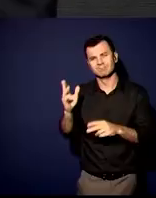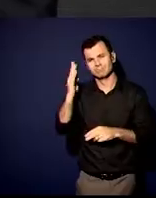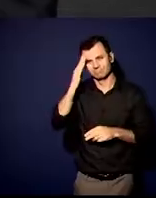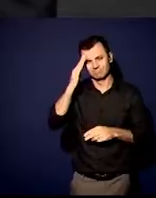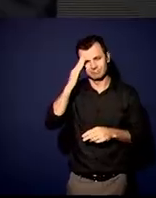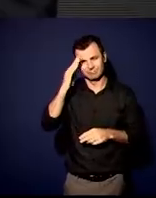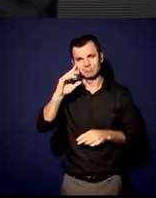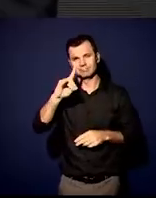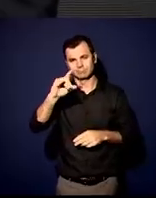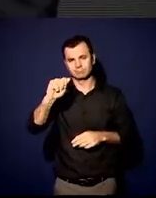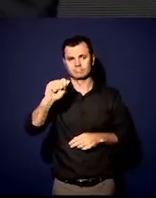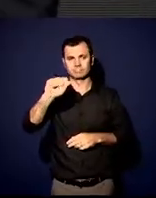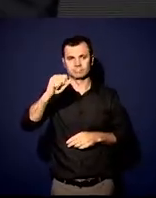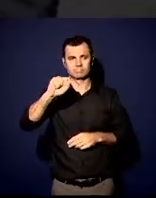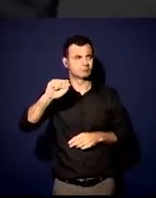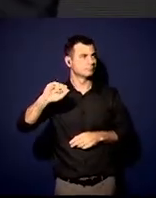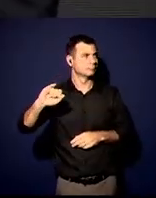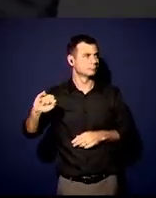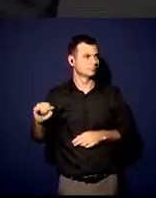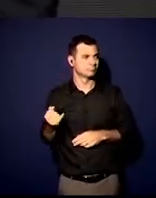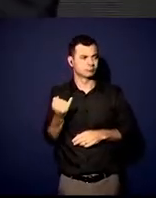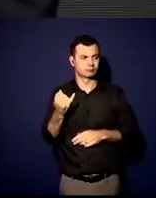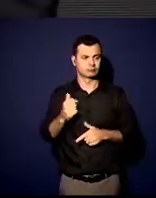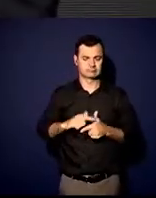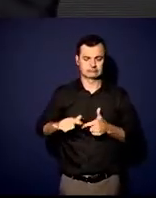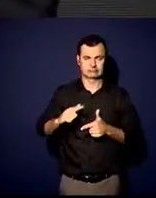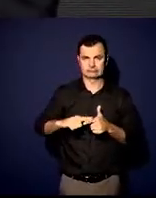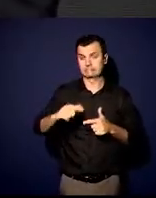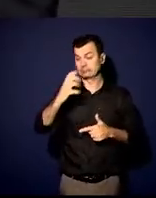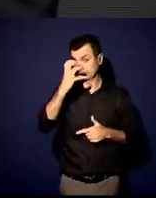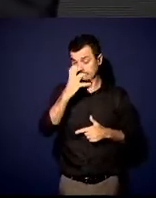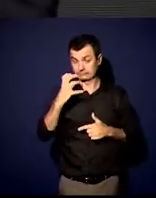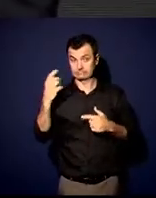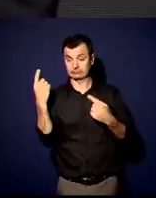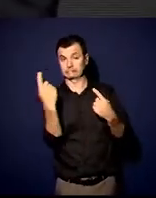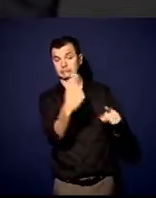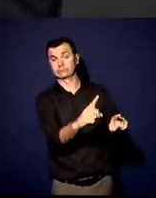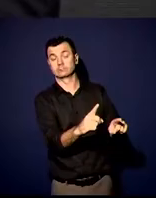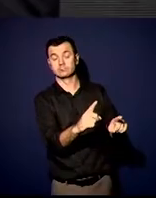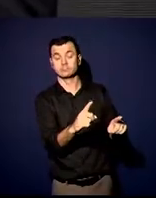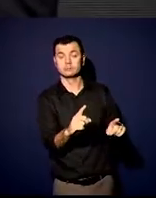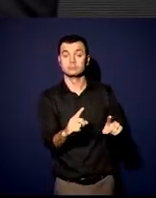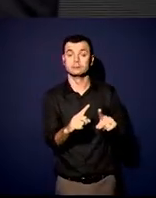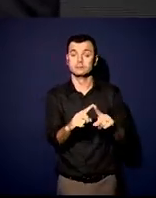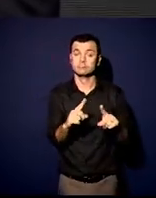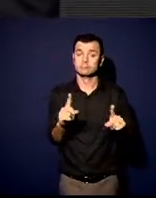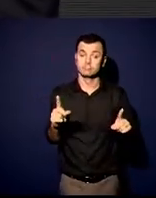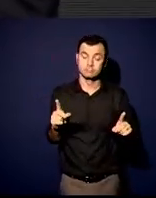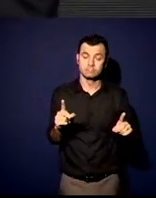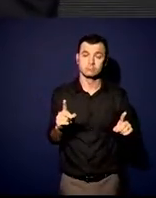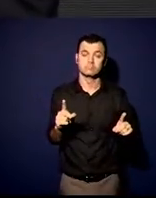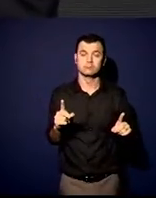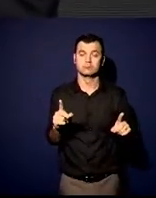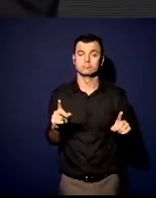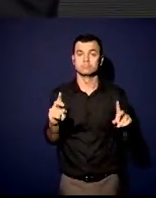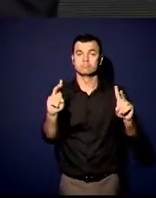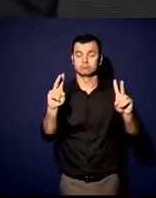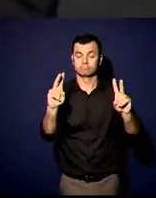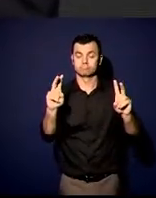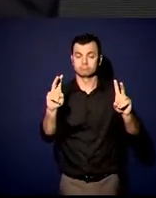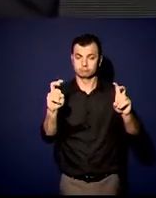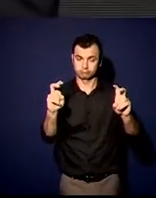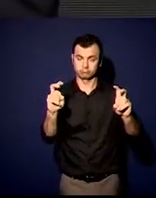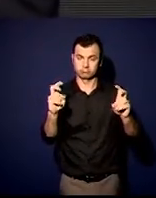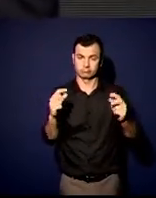ataque do 8 de janeiro e no sentido mais largo da palavra